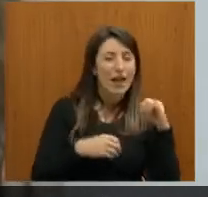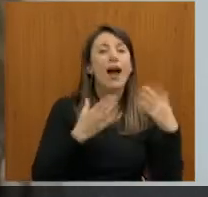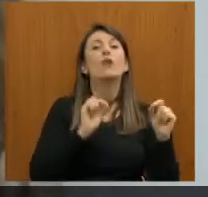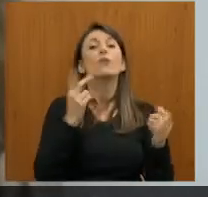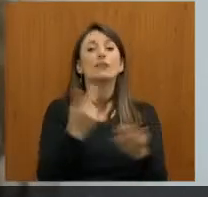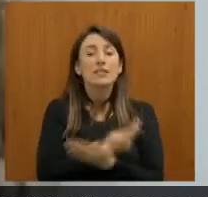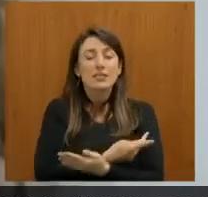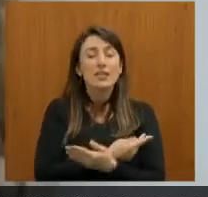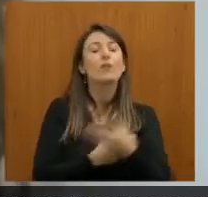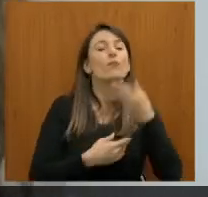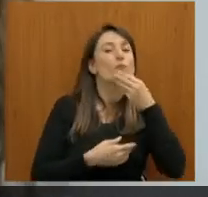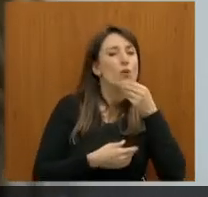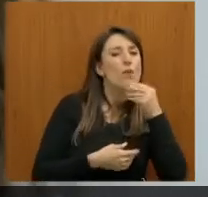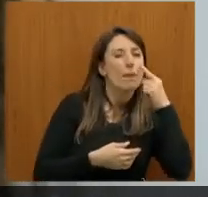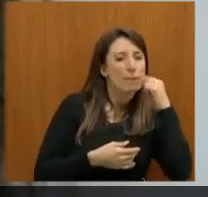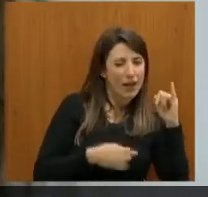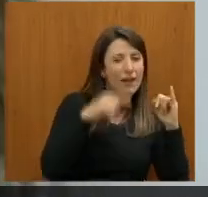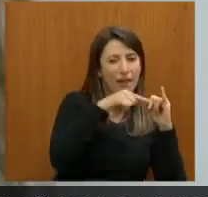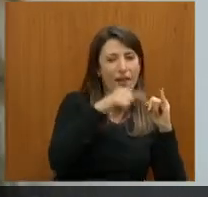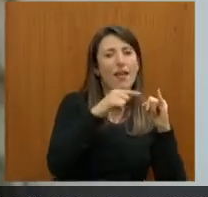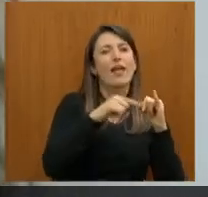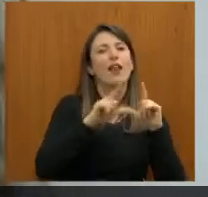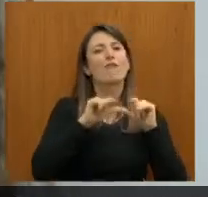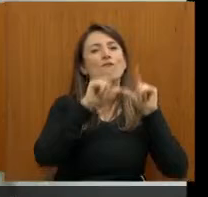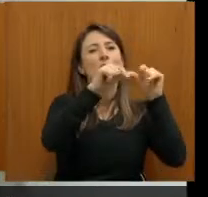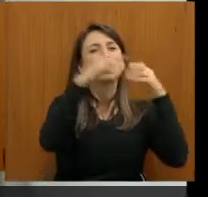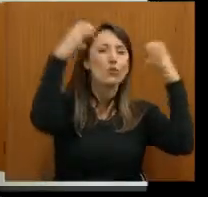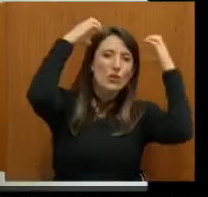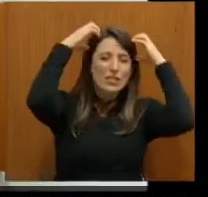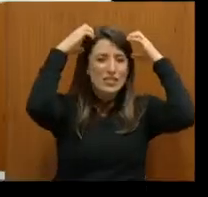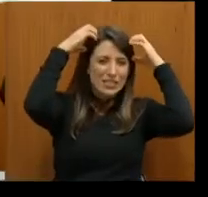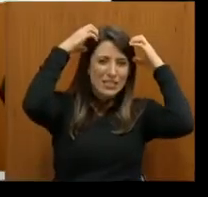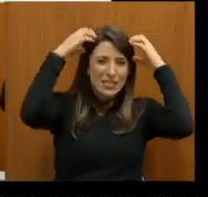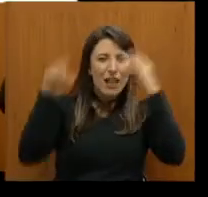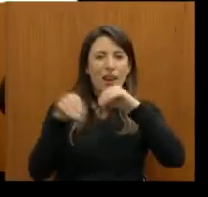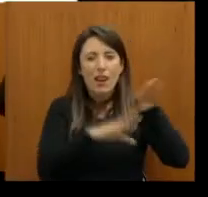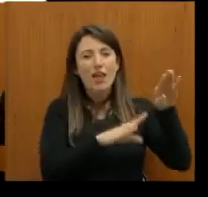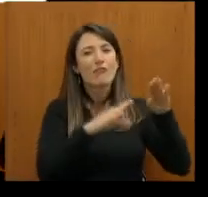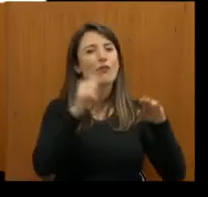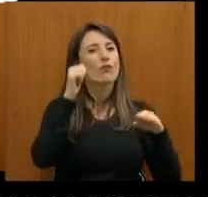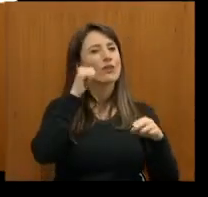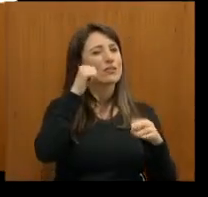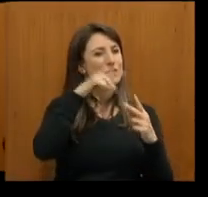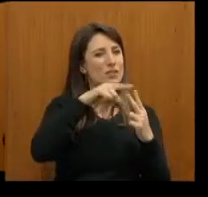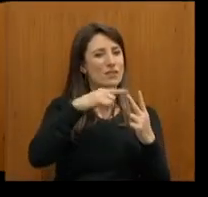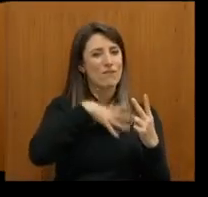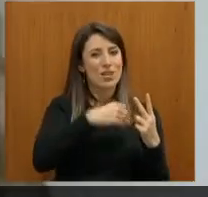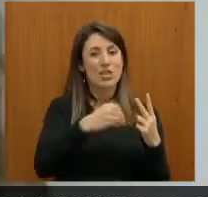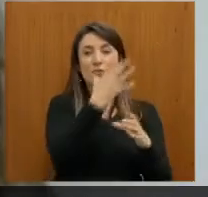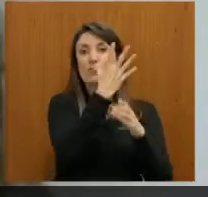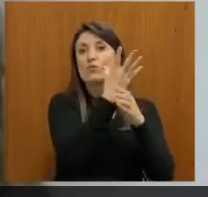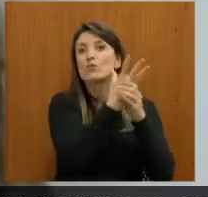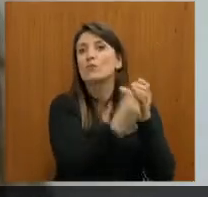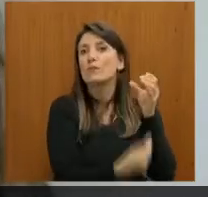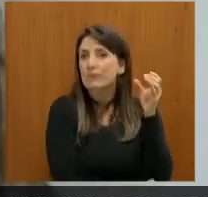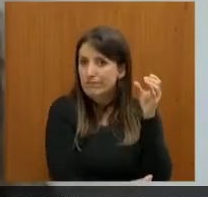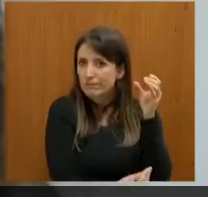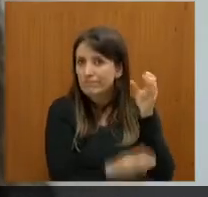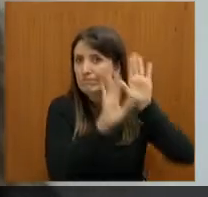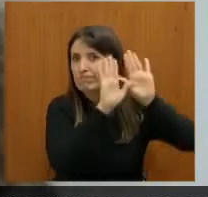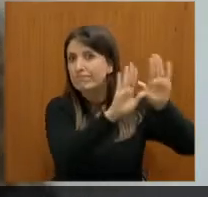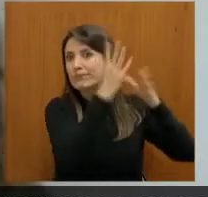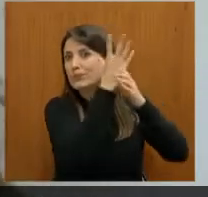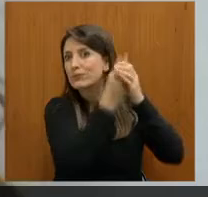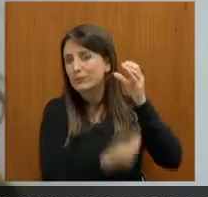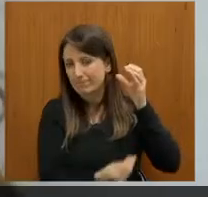já tem 16 18 meses que isso é posso posso finalizar tem